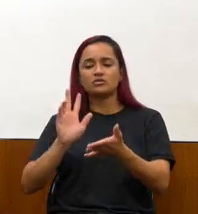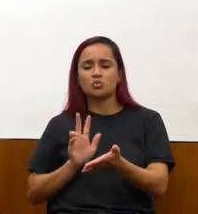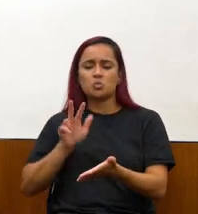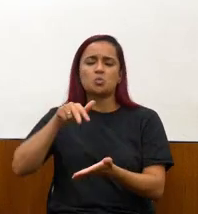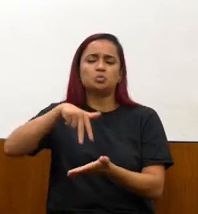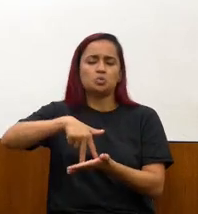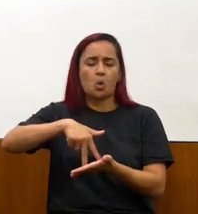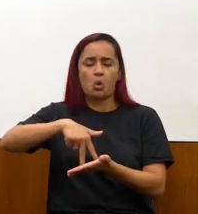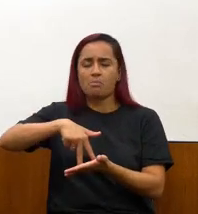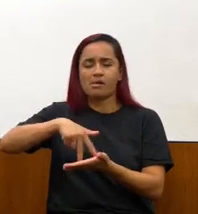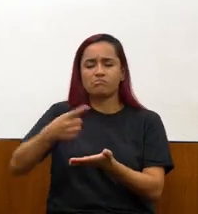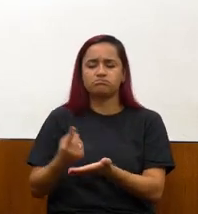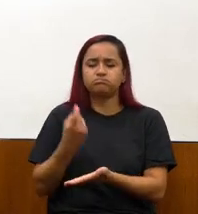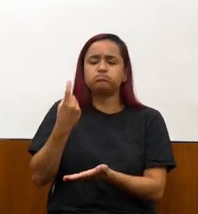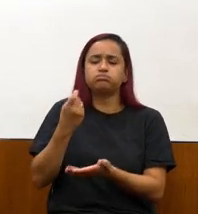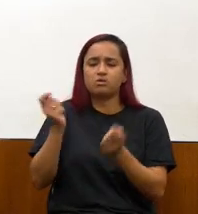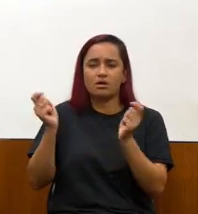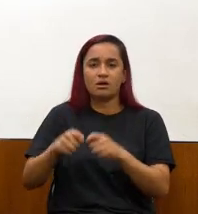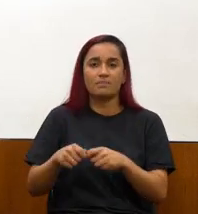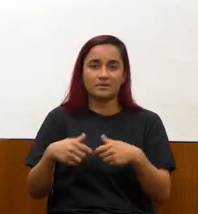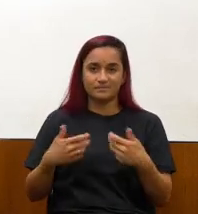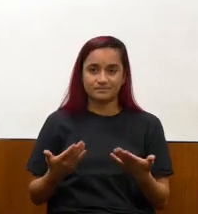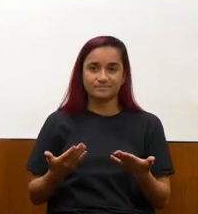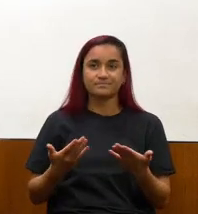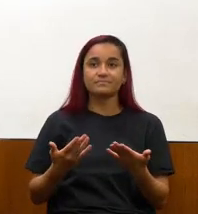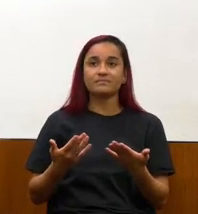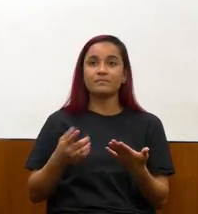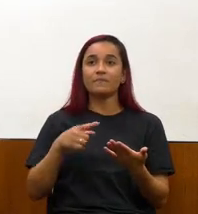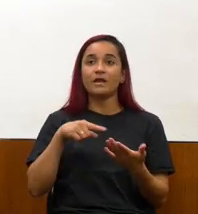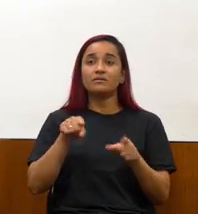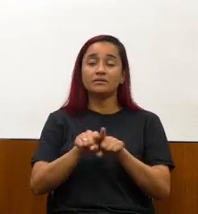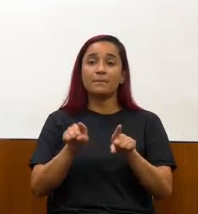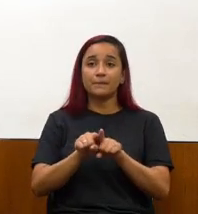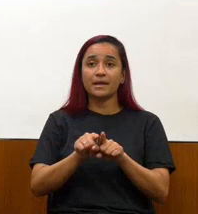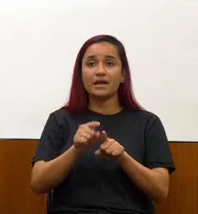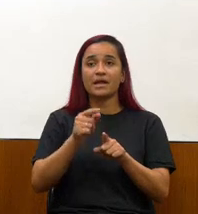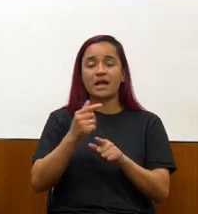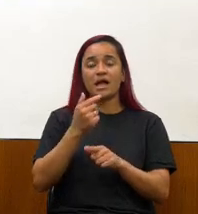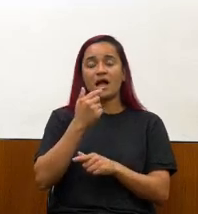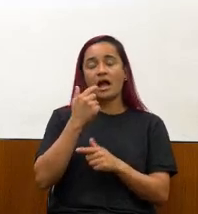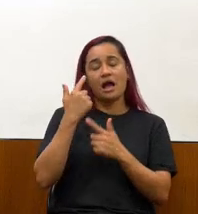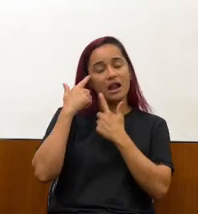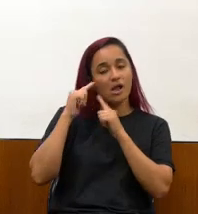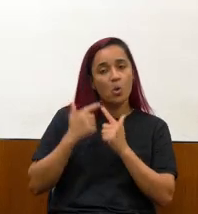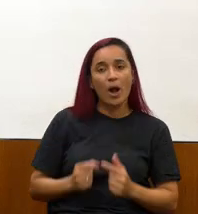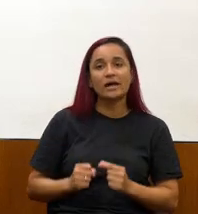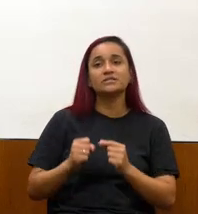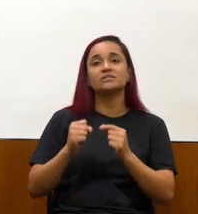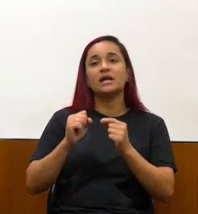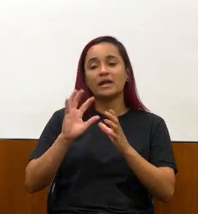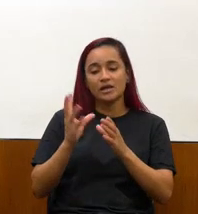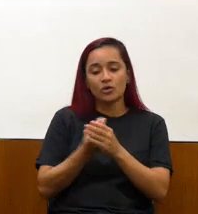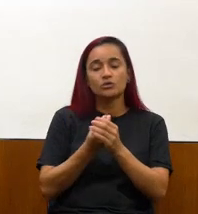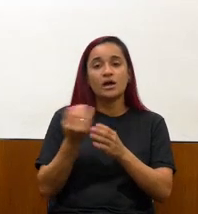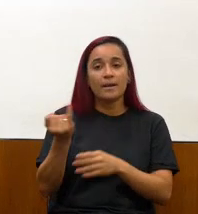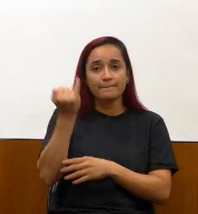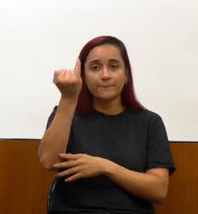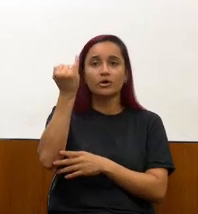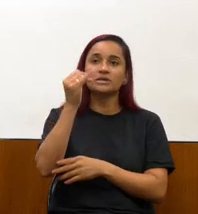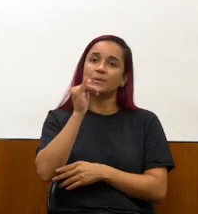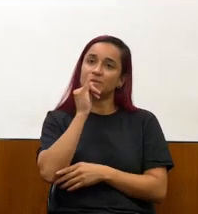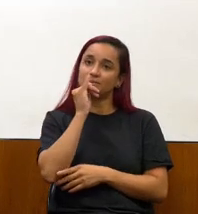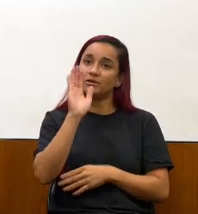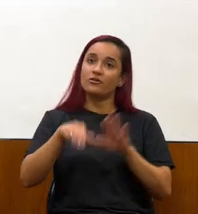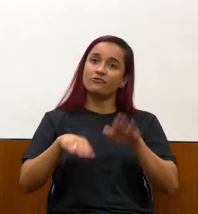ter. A nossa linguagem inclusiva, ela é totalmente necessária. Eu falei de alguns termos, como